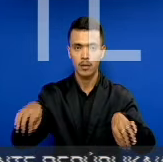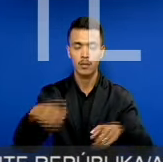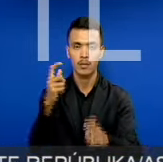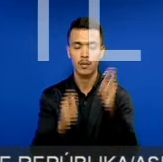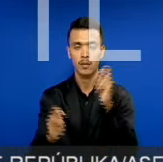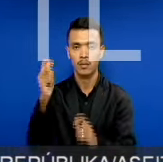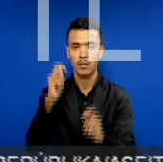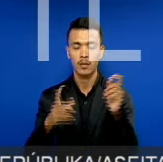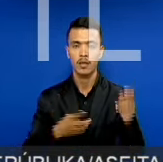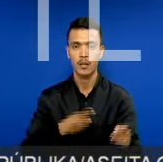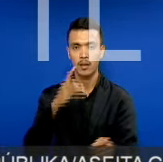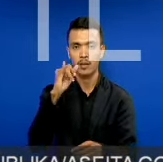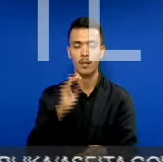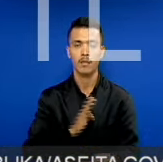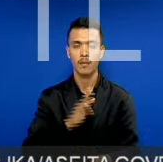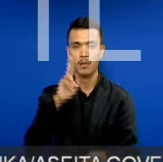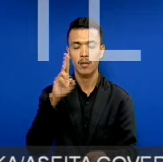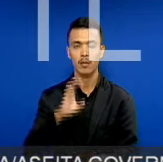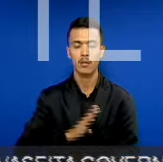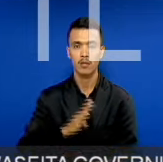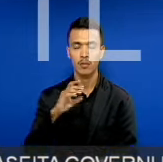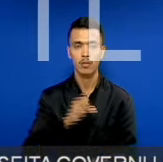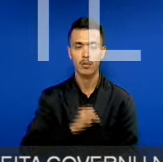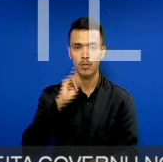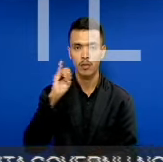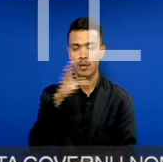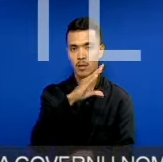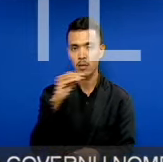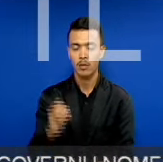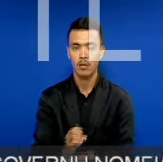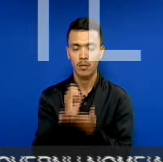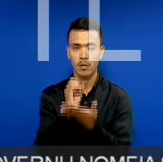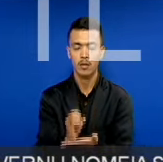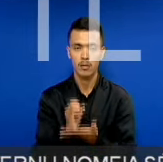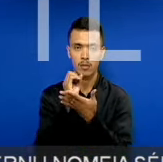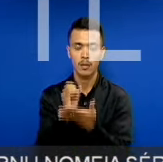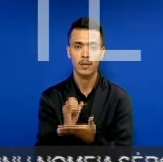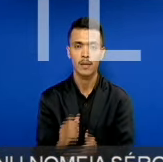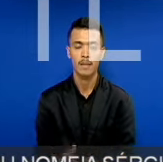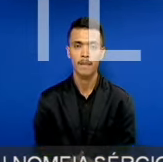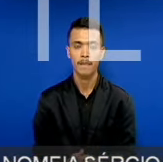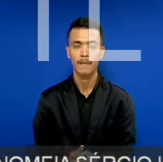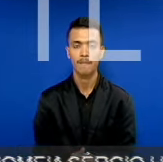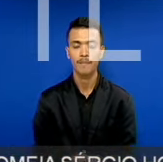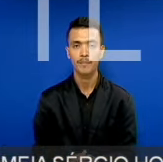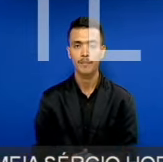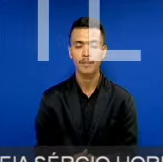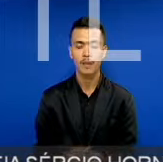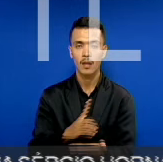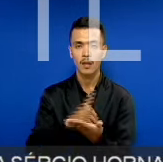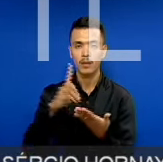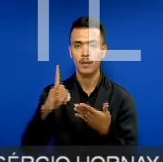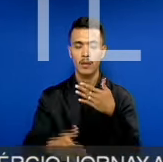Primeira Instância Dili, Baucau, Suai, no região administrativa especial Waikusiambenu. Semana